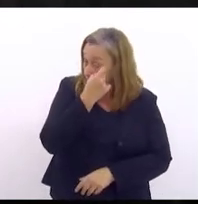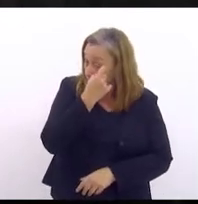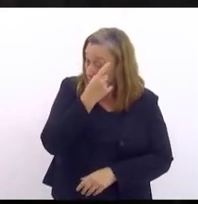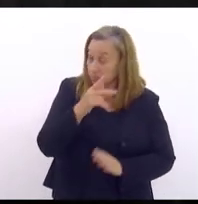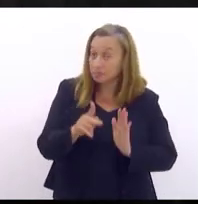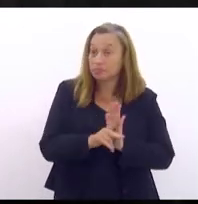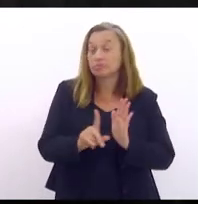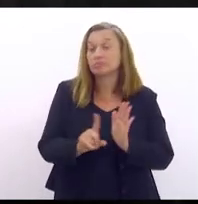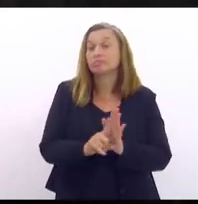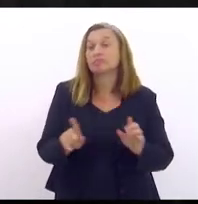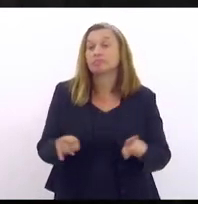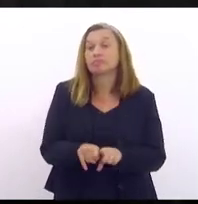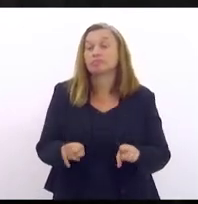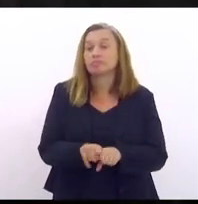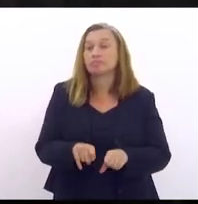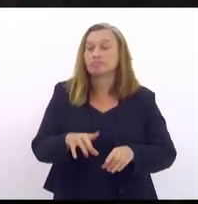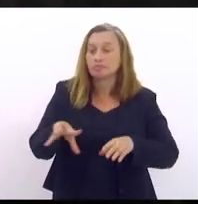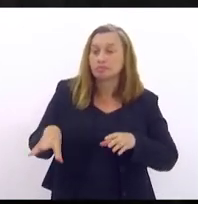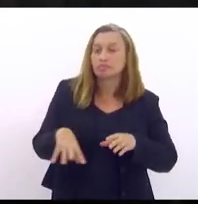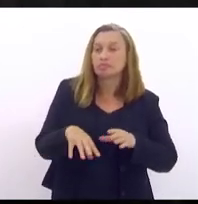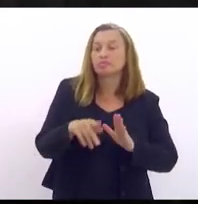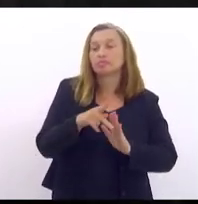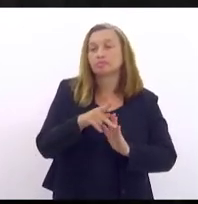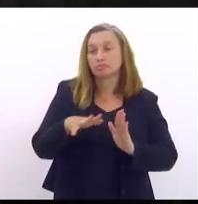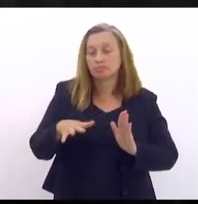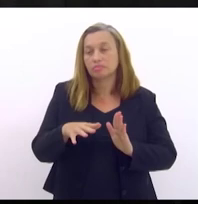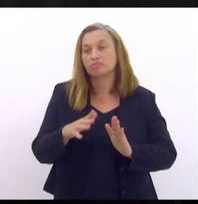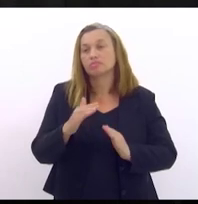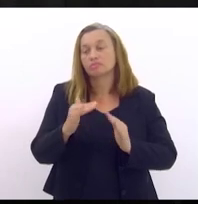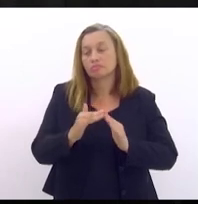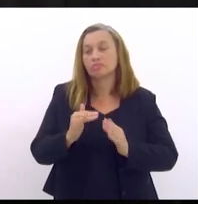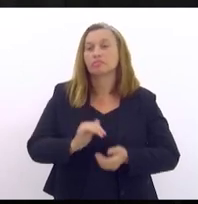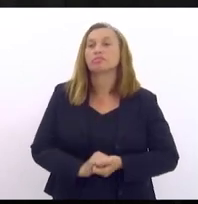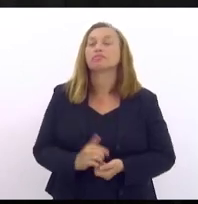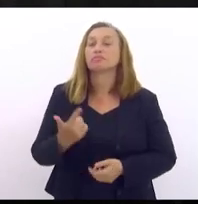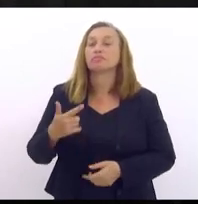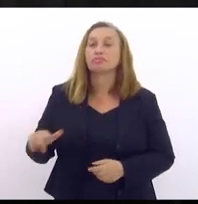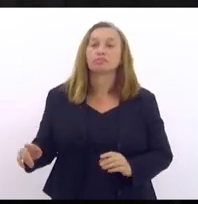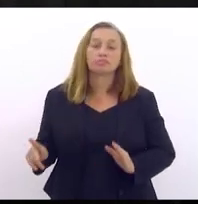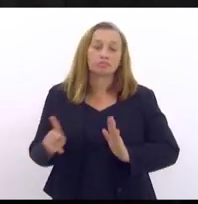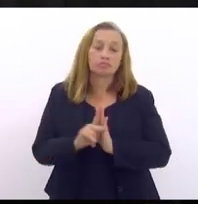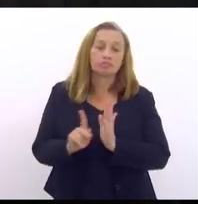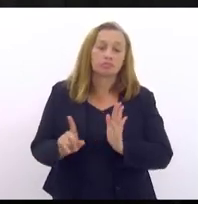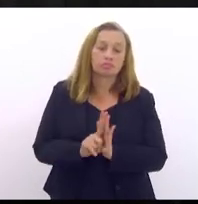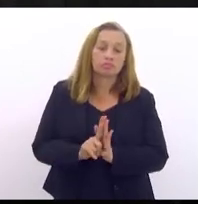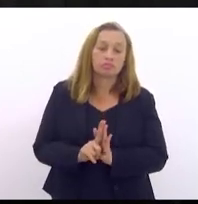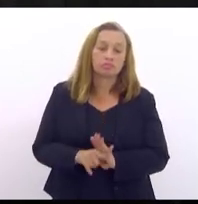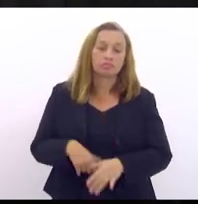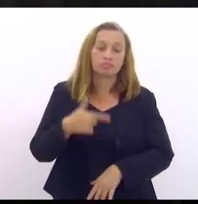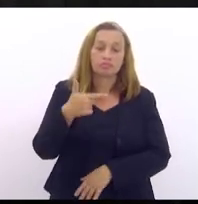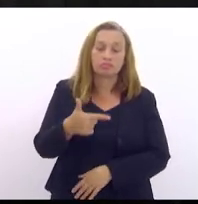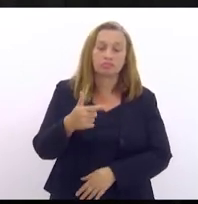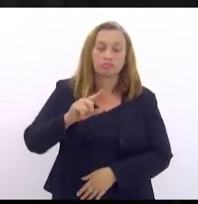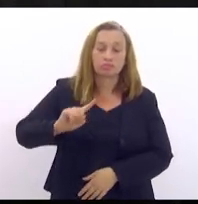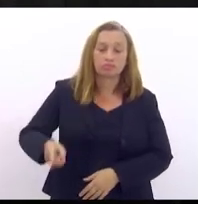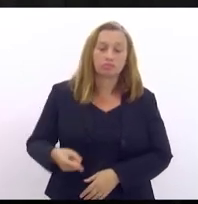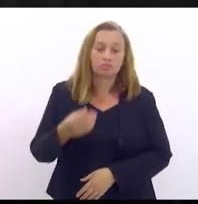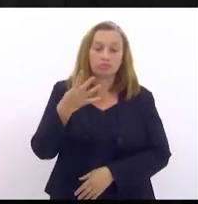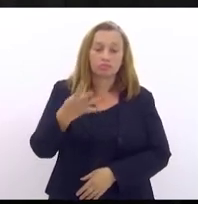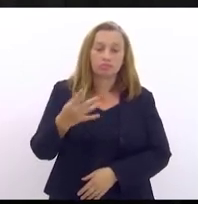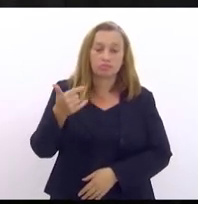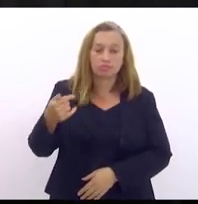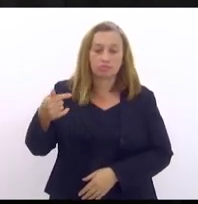Projeto de lei também que protocolei nesta casa. Outro projeto de lei institui, é o número